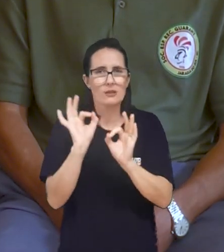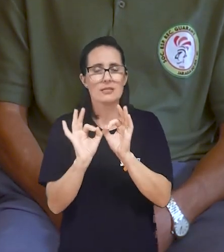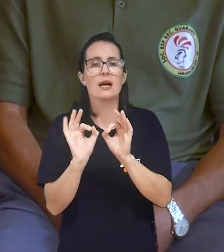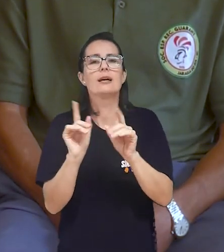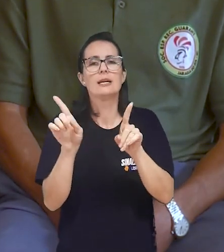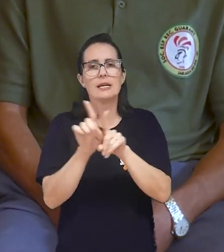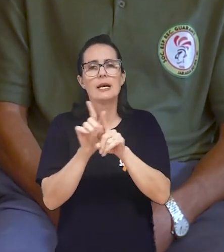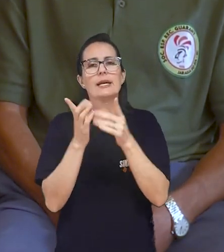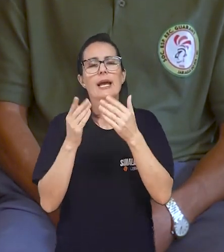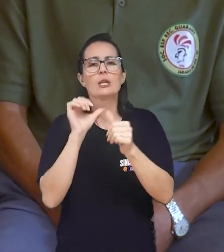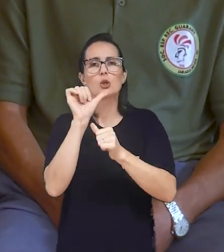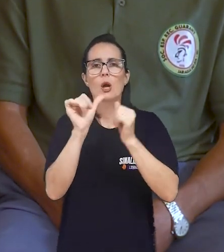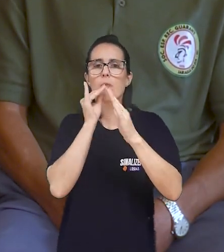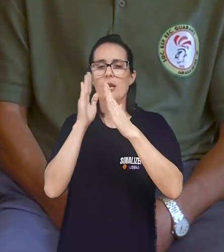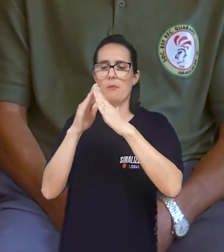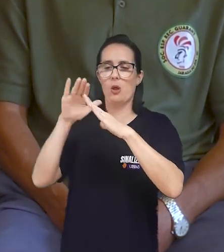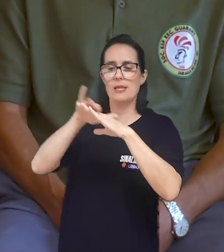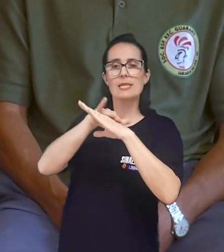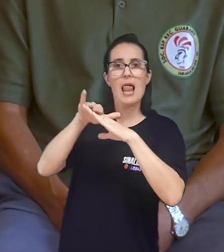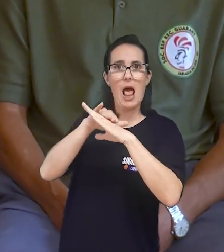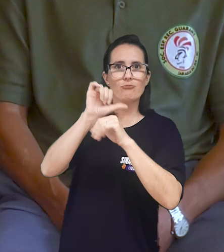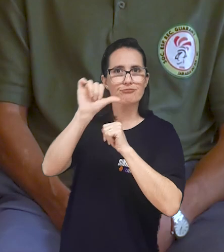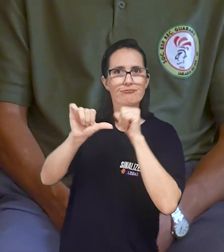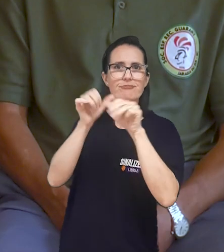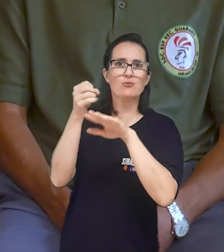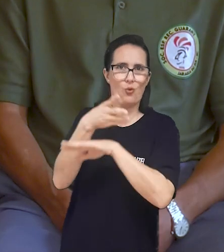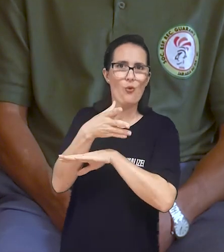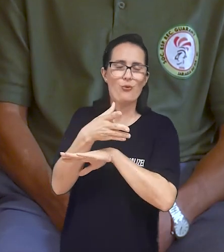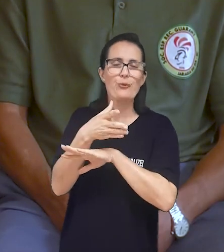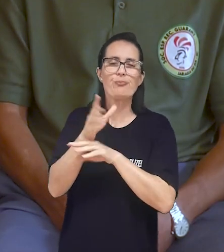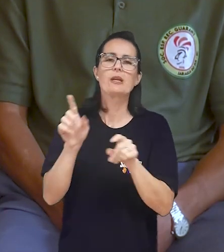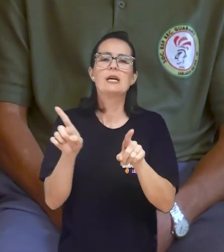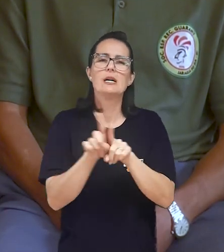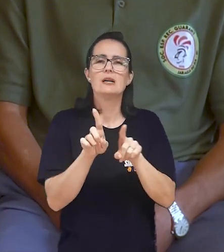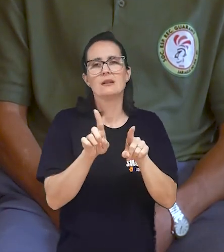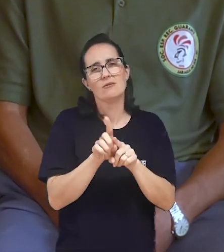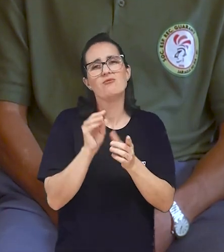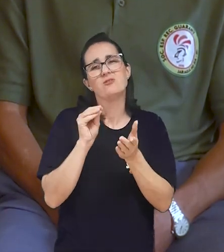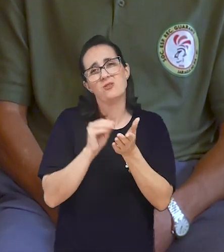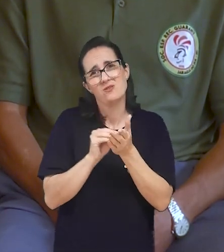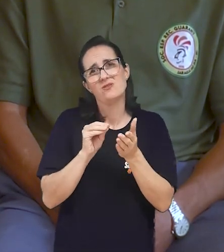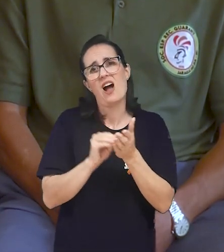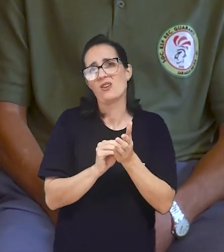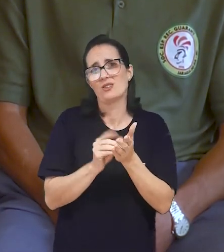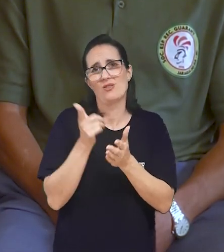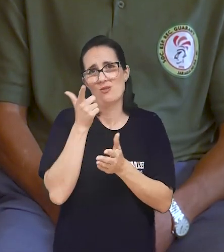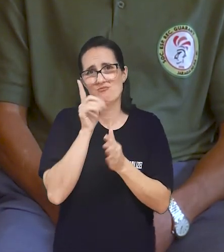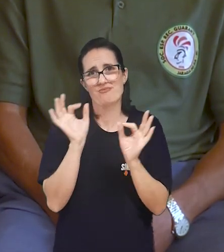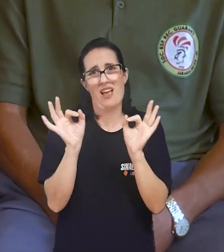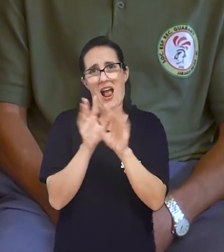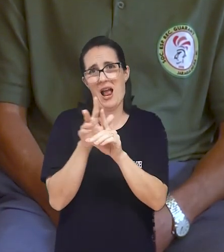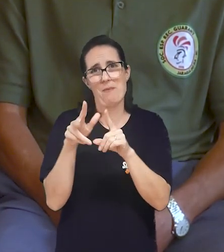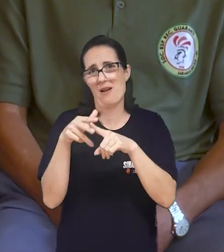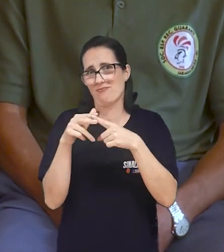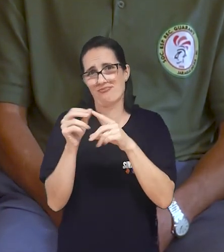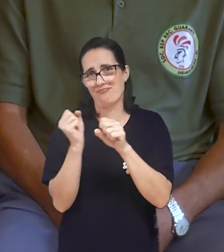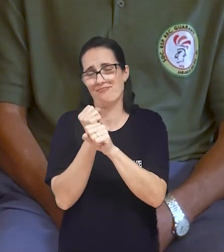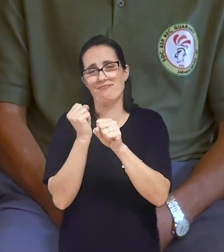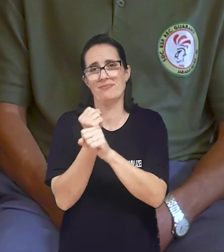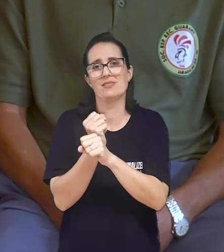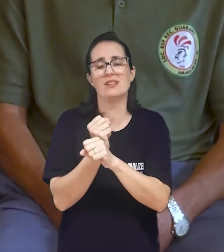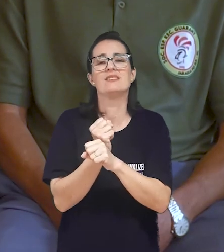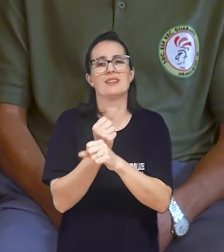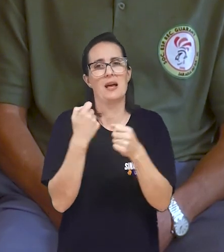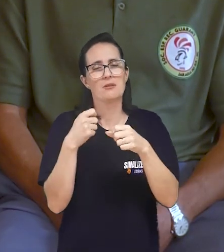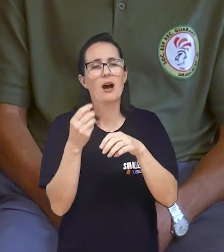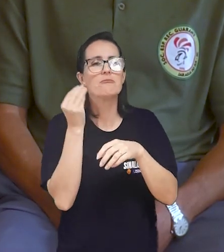de futebol. Mas fora isso, ainda vai ficar mais uma parte que a gente não vai conseguir concluir com essas 2 partes, que também